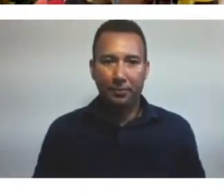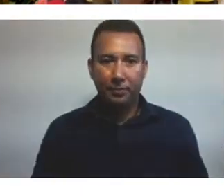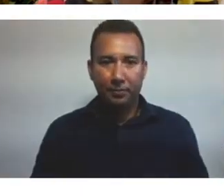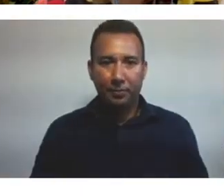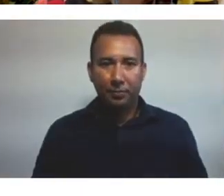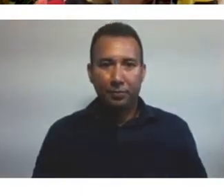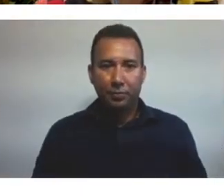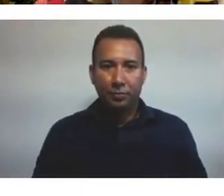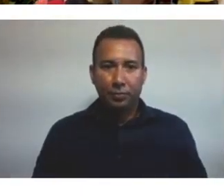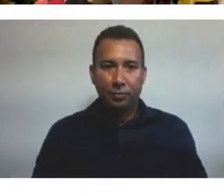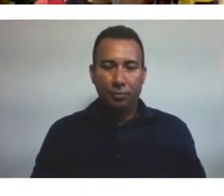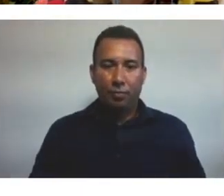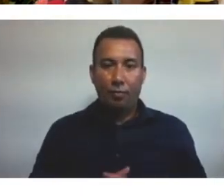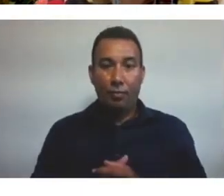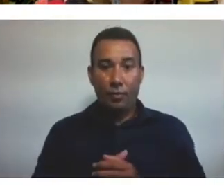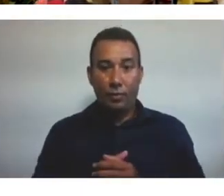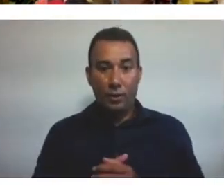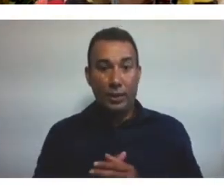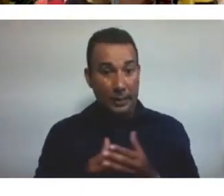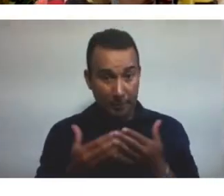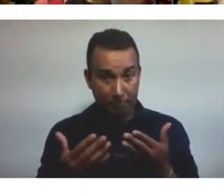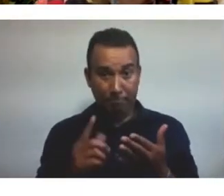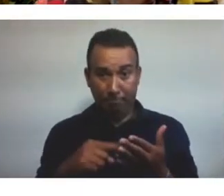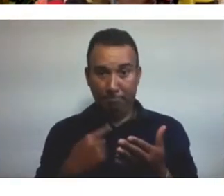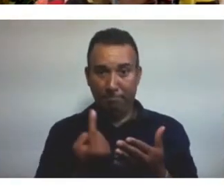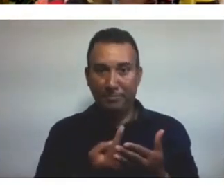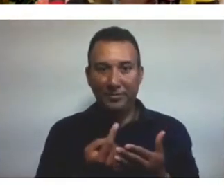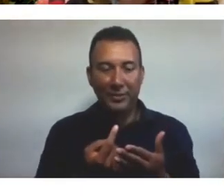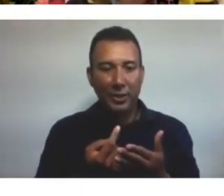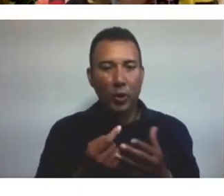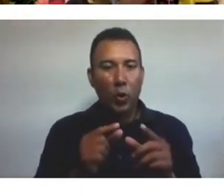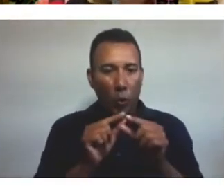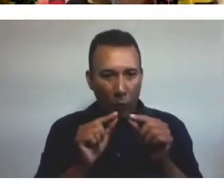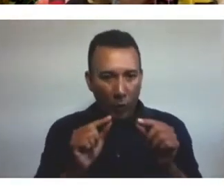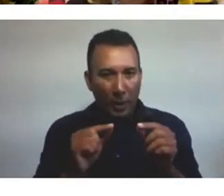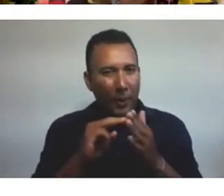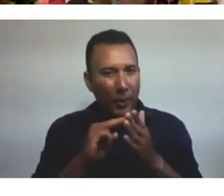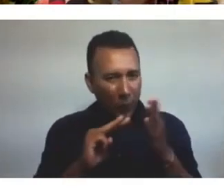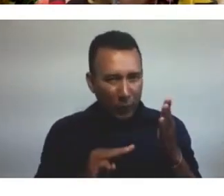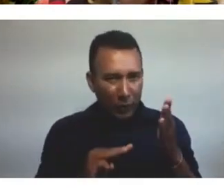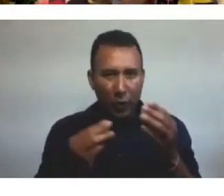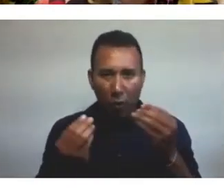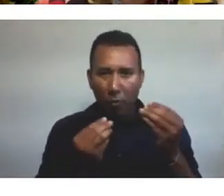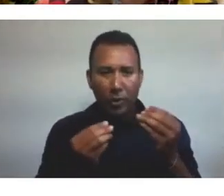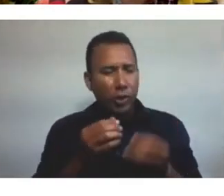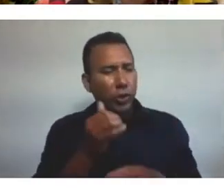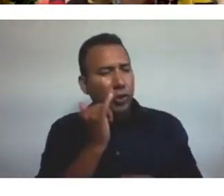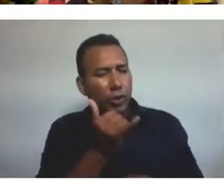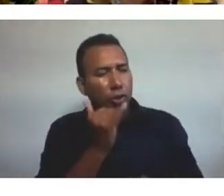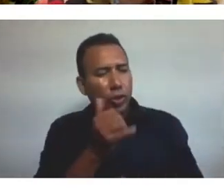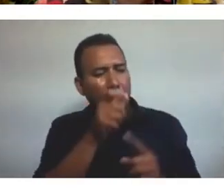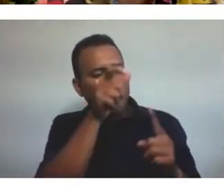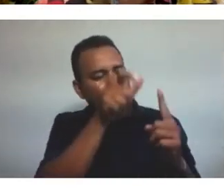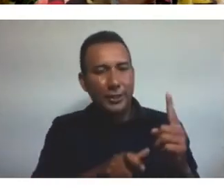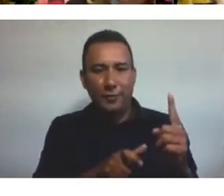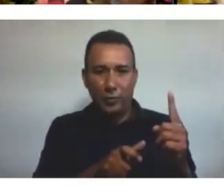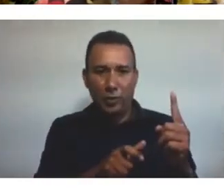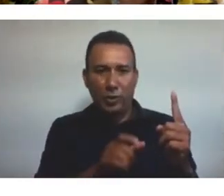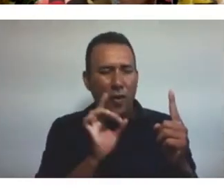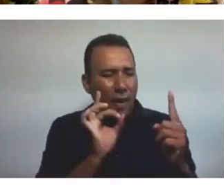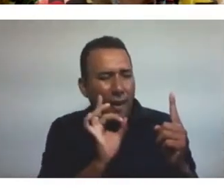Então, basicamente, o nosso método, né, nós contamos história de forma individual, preferencialmente, né? Então, para